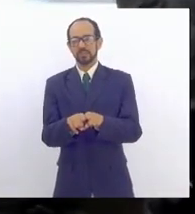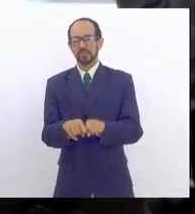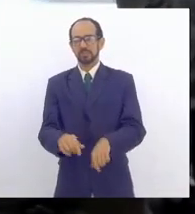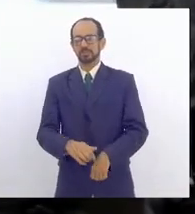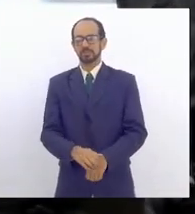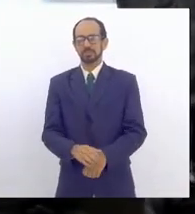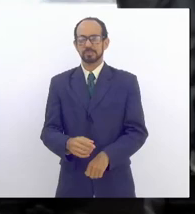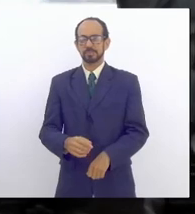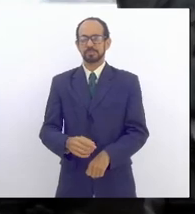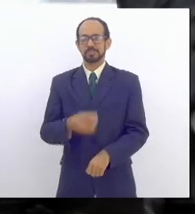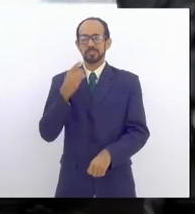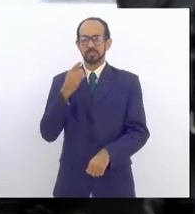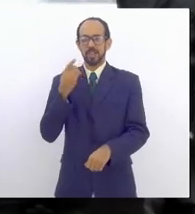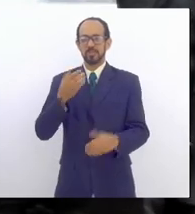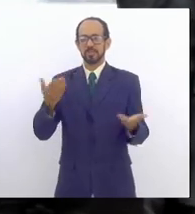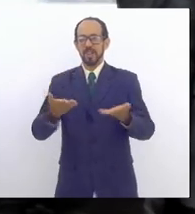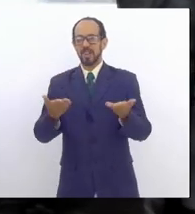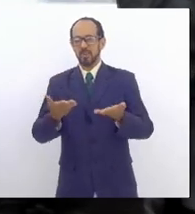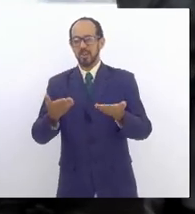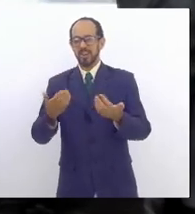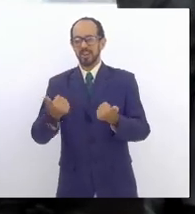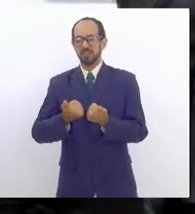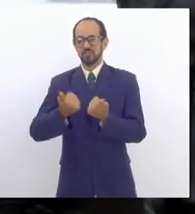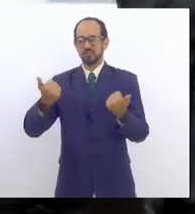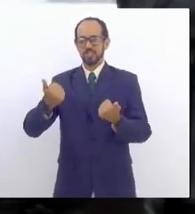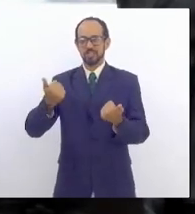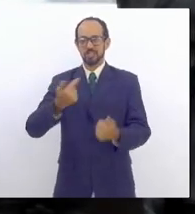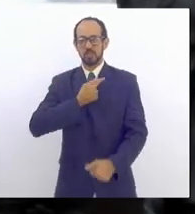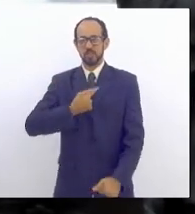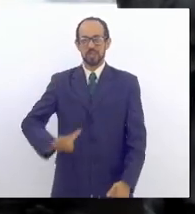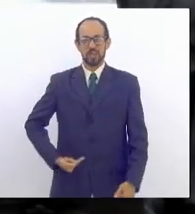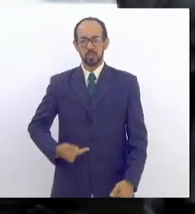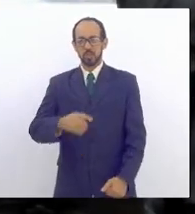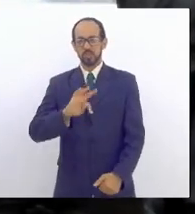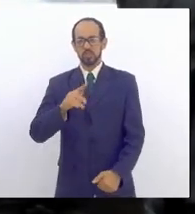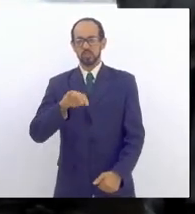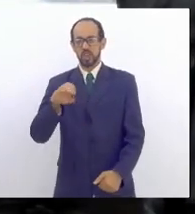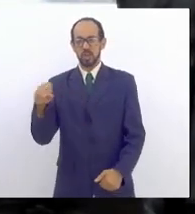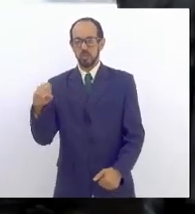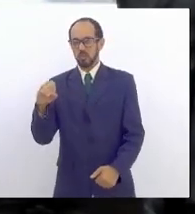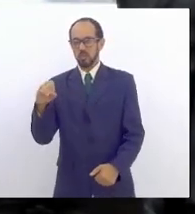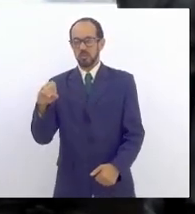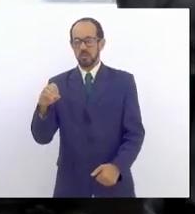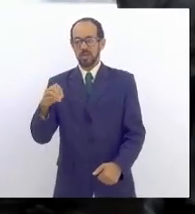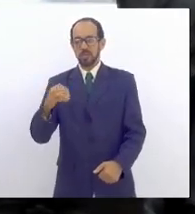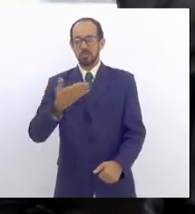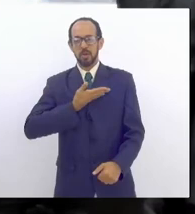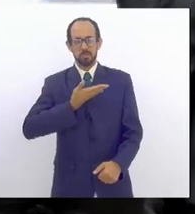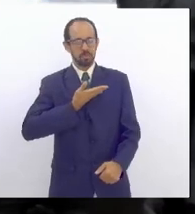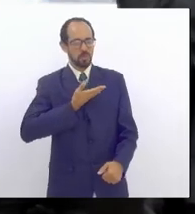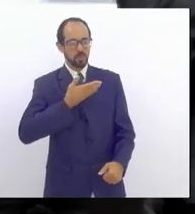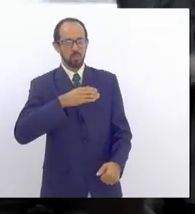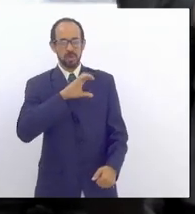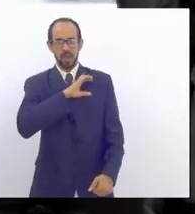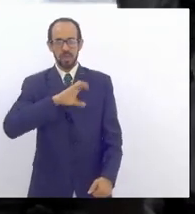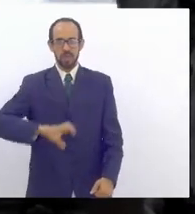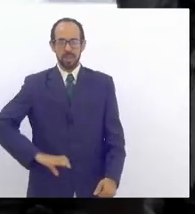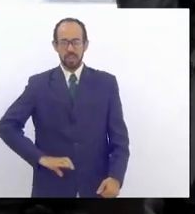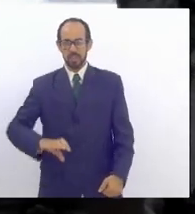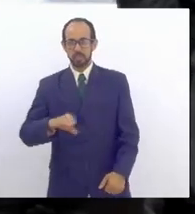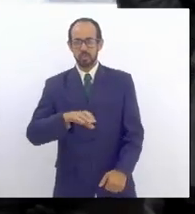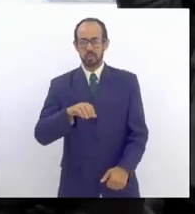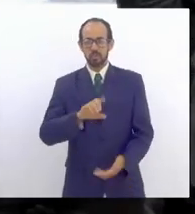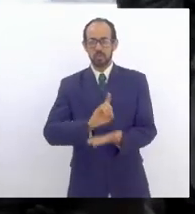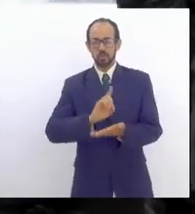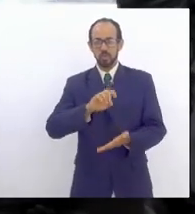E agora, vice-governador Tiago. Saudar meu irmão, meu amigo Caiadinho, doutor Rodrigo. Saudar o